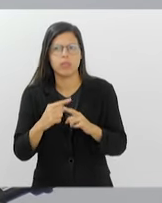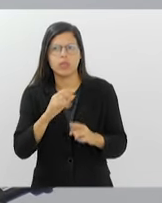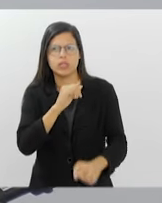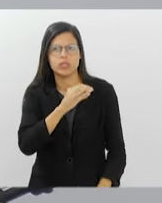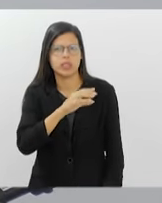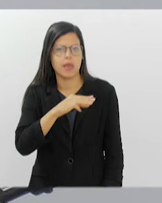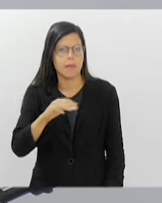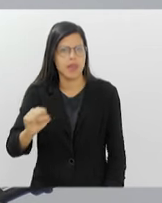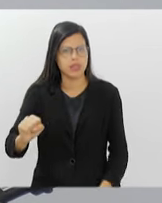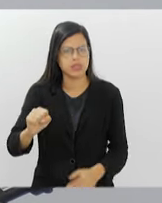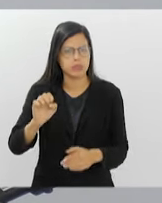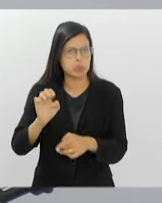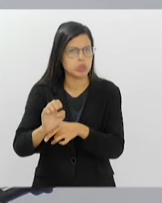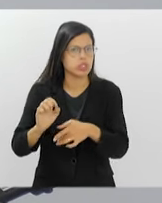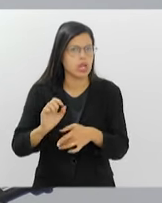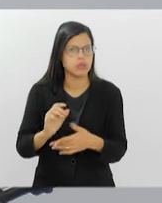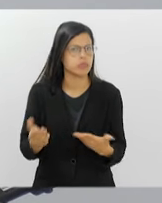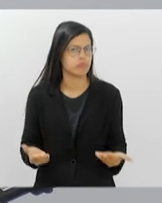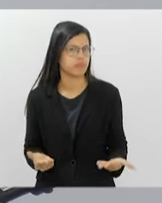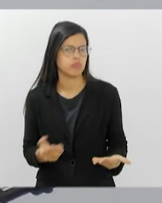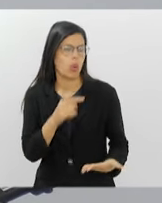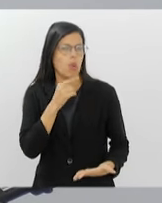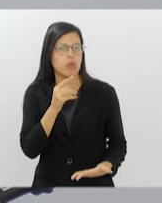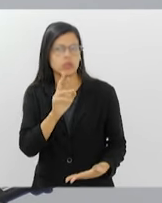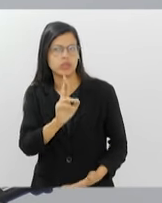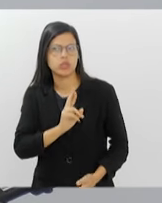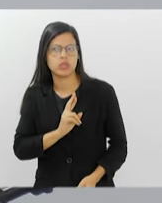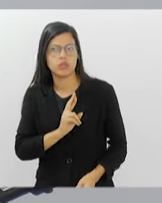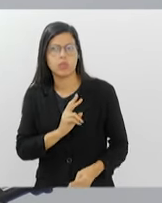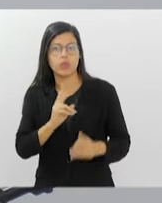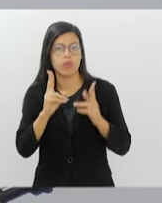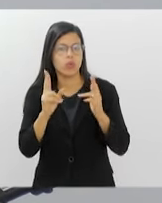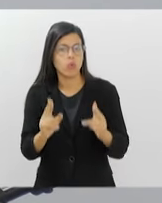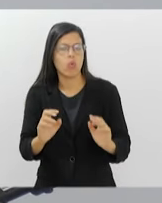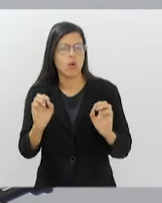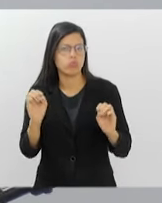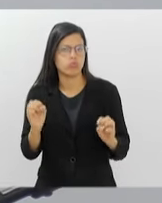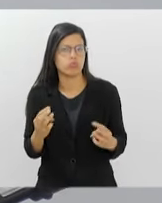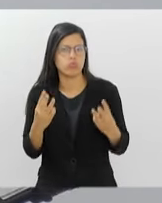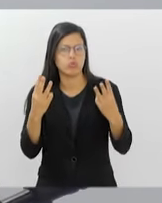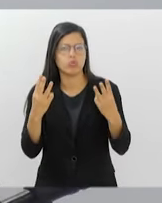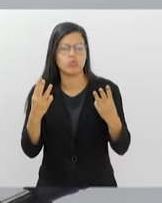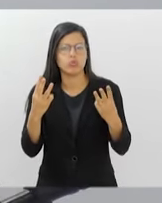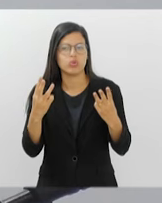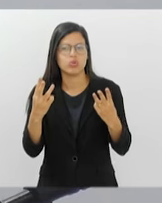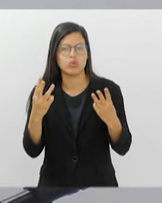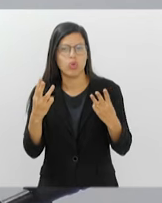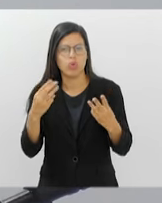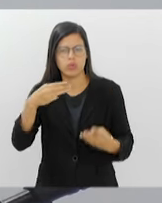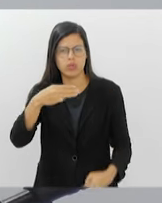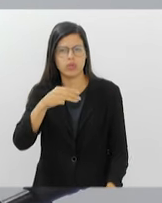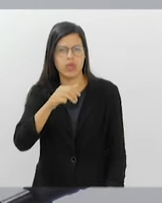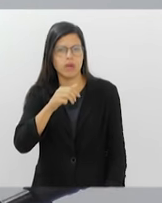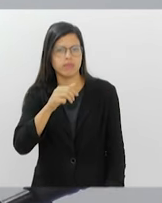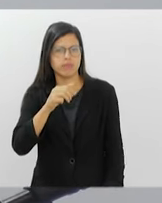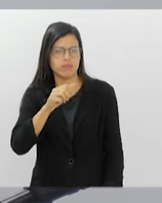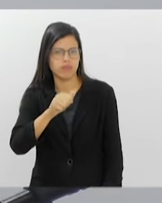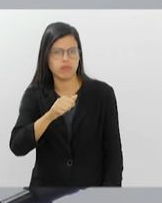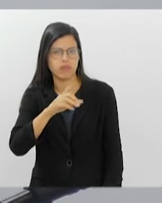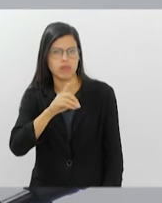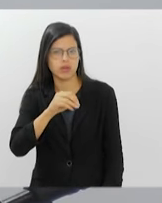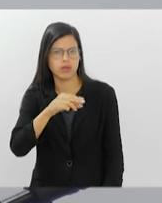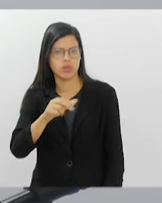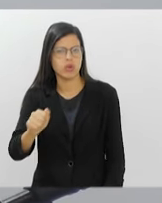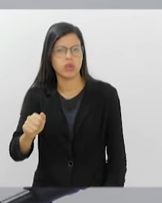Estado ninguém consegue dizer foi a mesma Uma ladainha no show da Madona em que o Estado do Rio de Janeiro gastou 10 ou 20 milhões sei lá